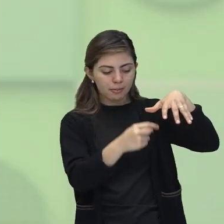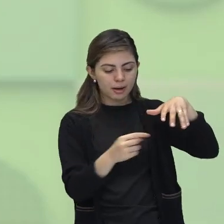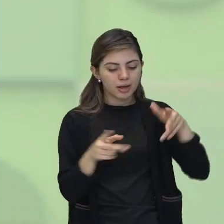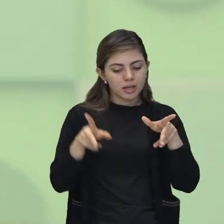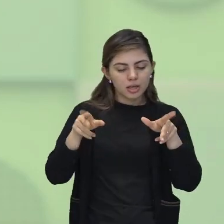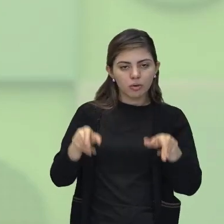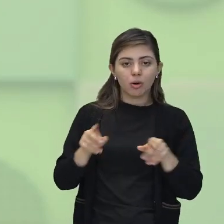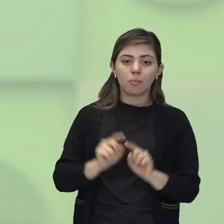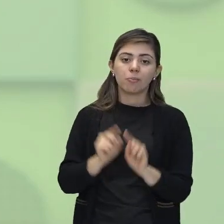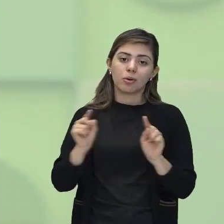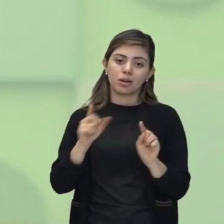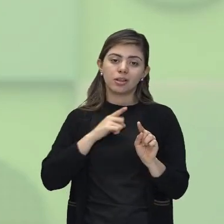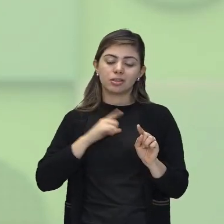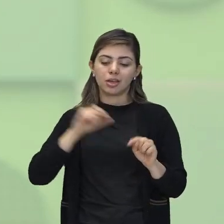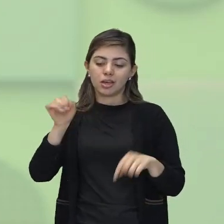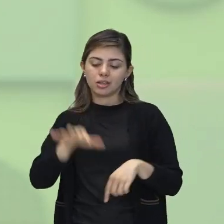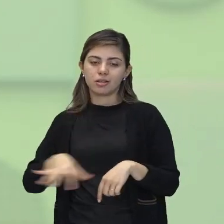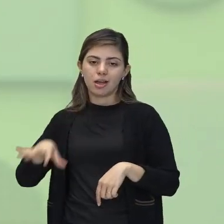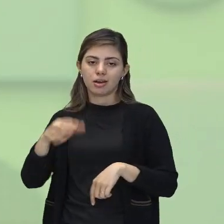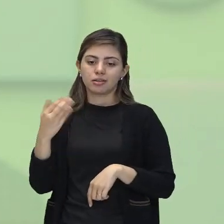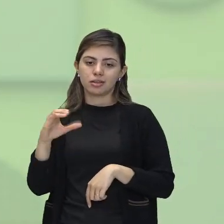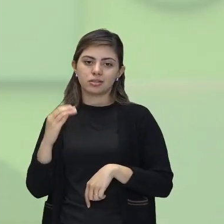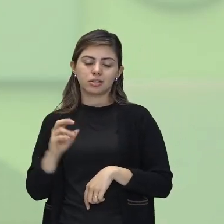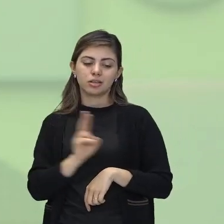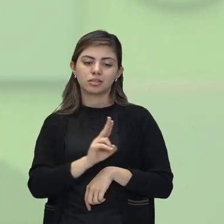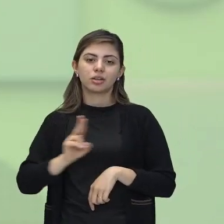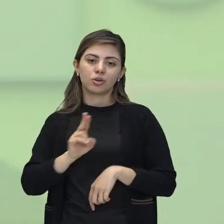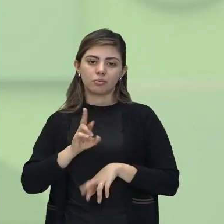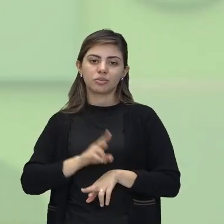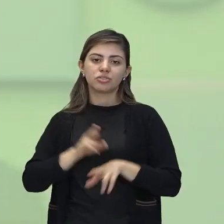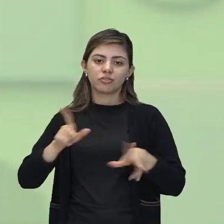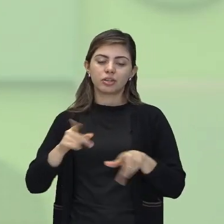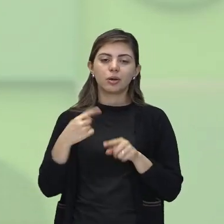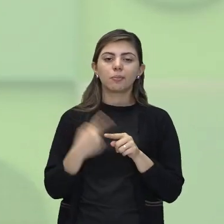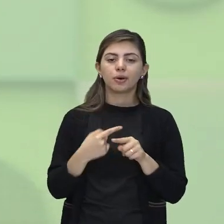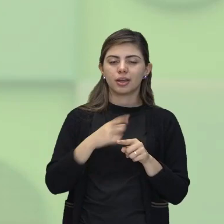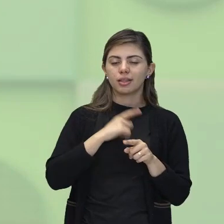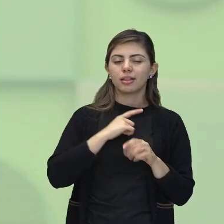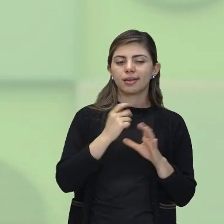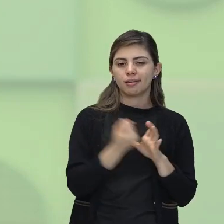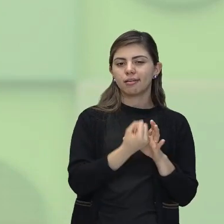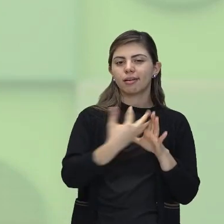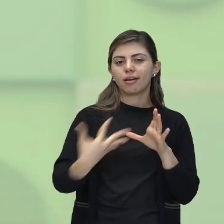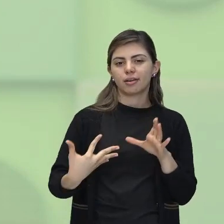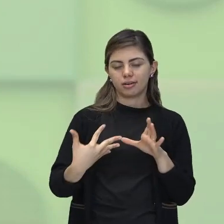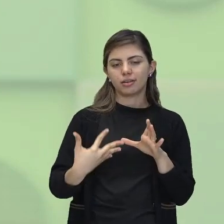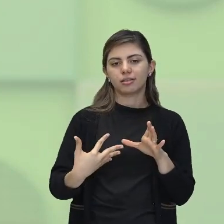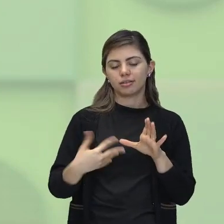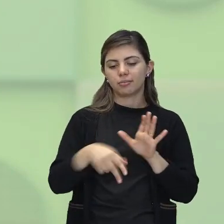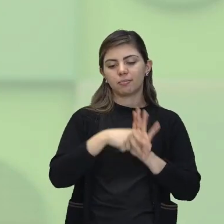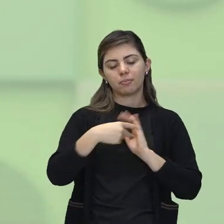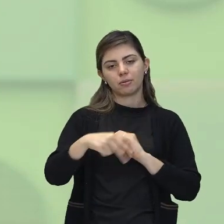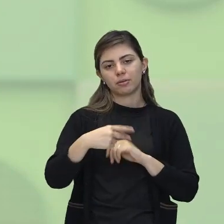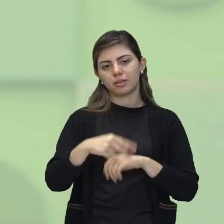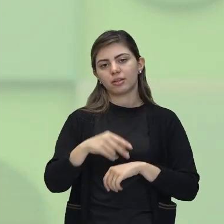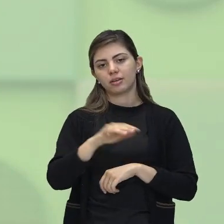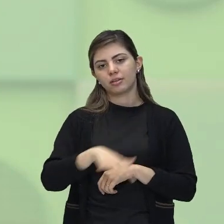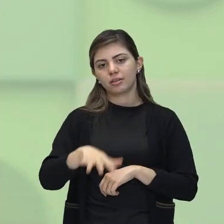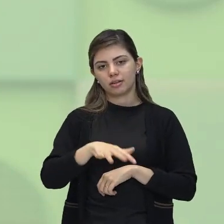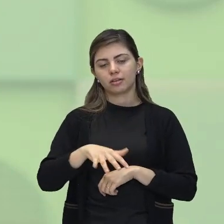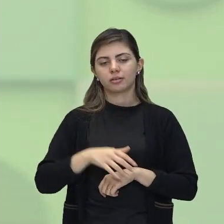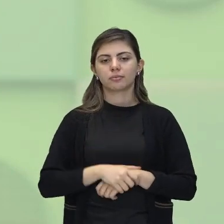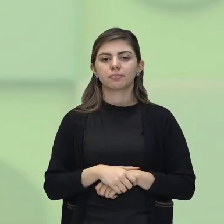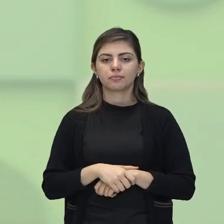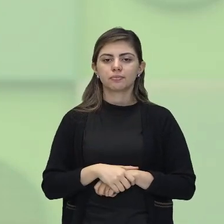possuem nomes científicos diferentes, indicando características próprias daquela